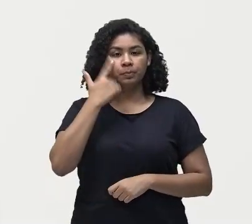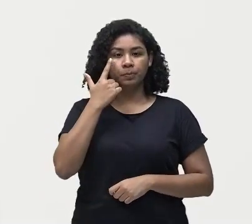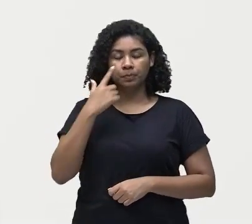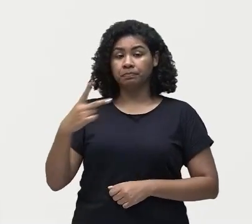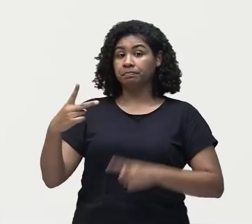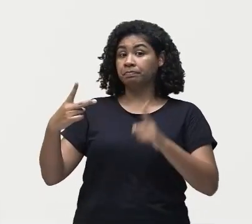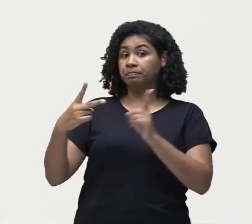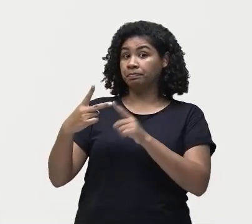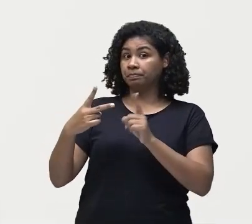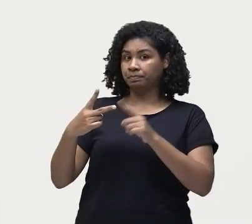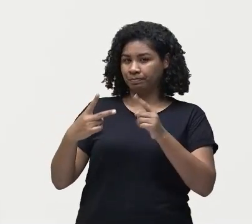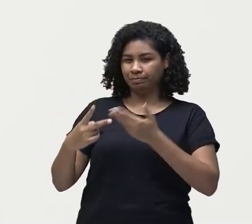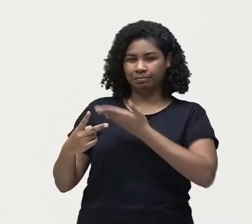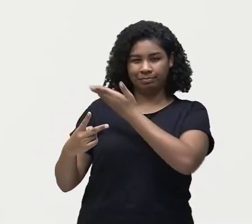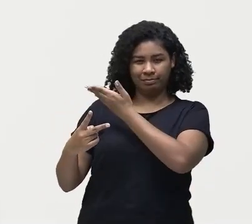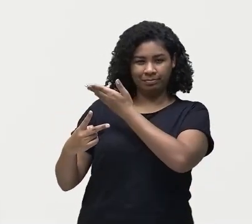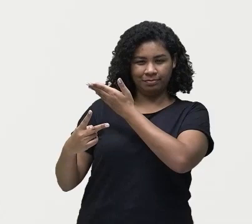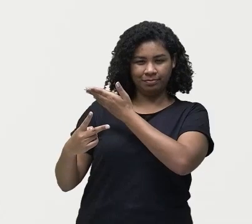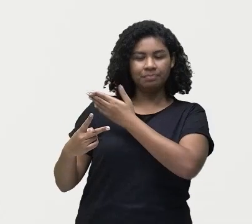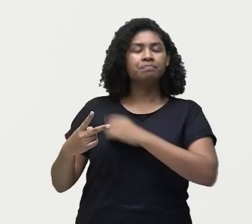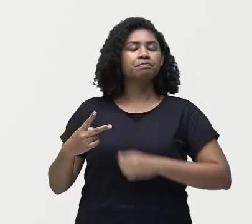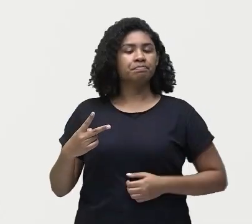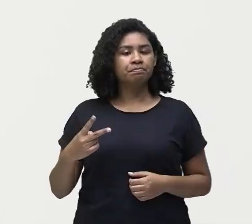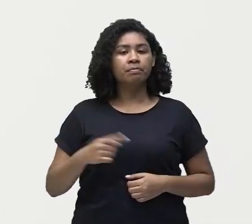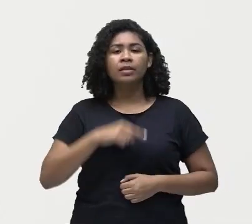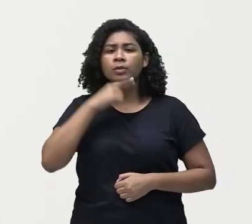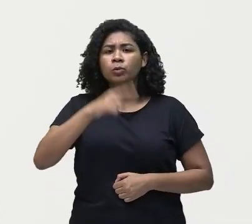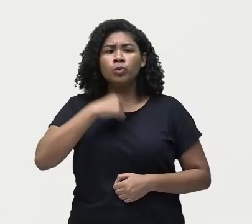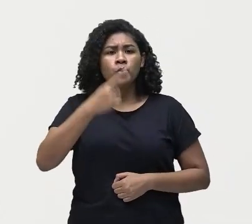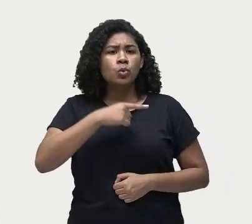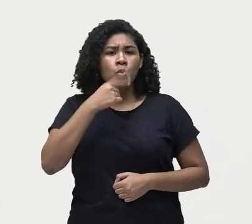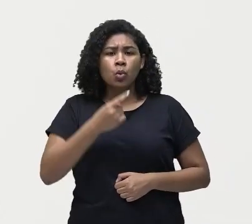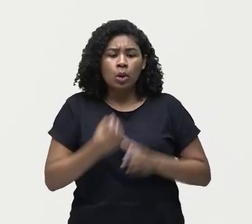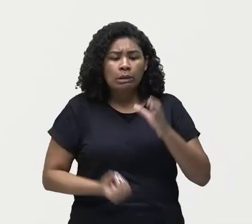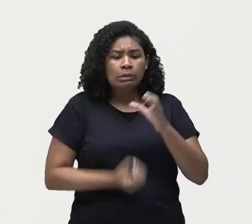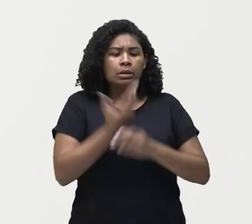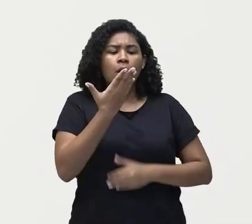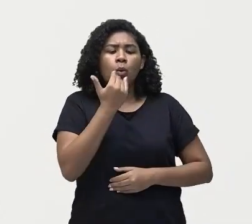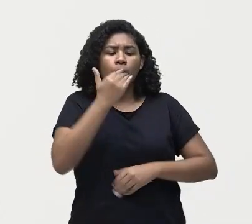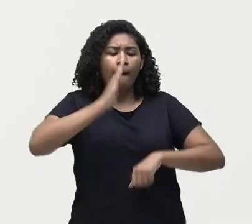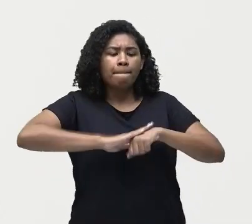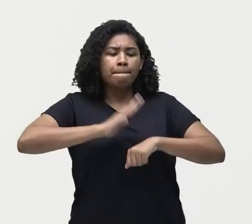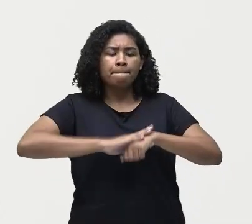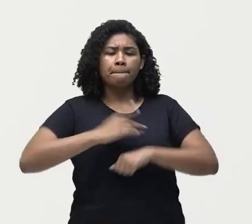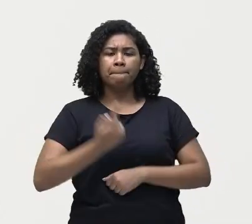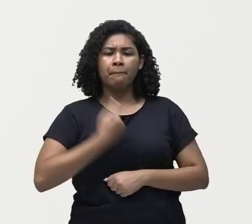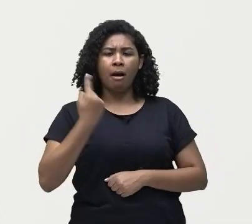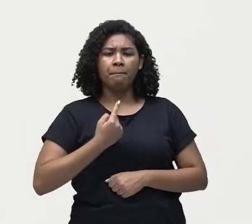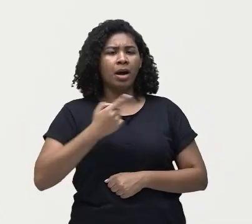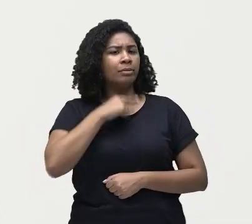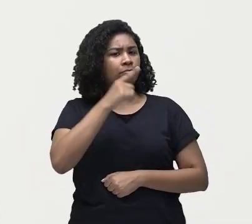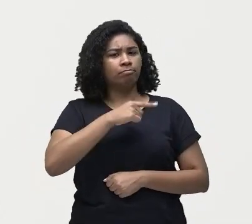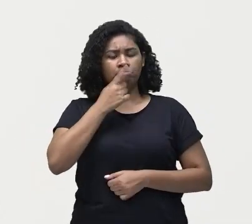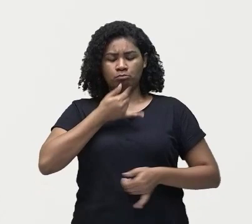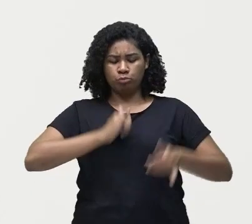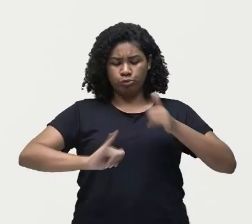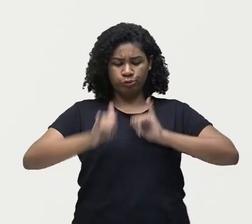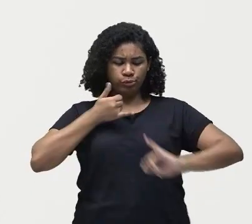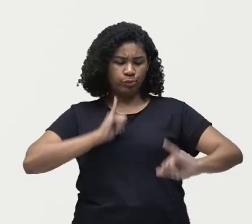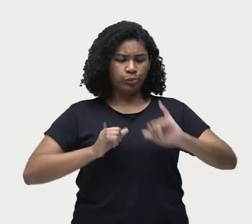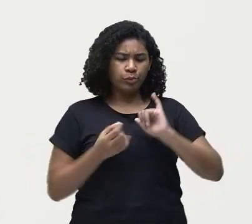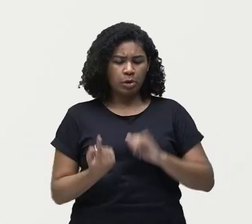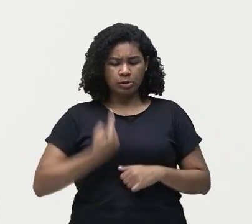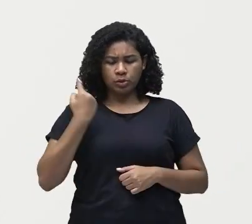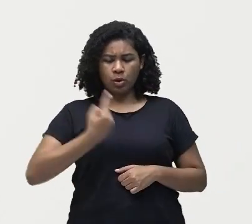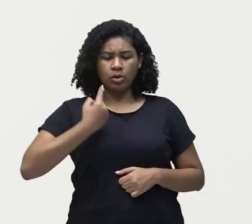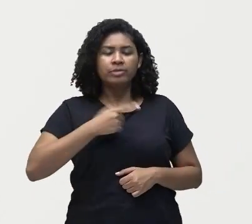seres heterótrofos não conseguem produzir seu próprio alimento e sua energia. Por isso precisam